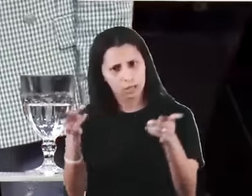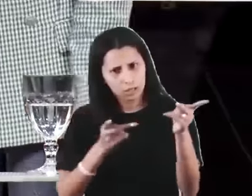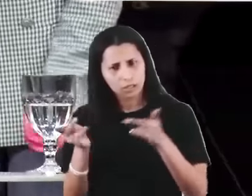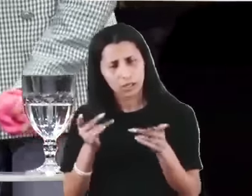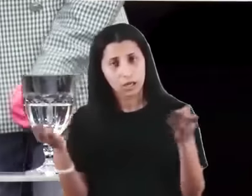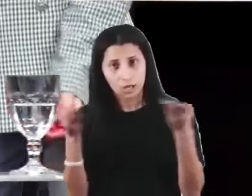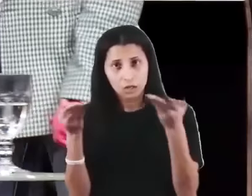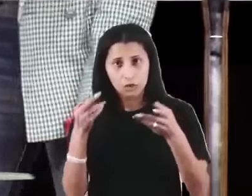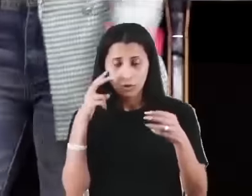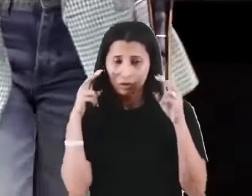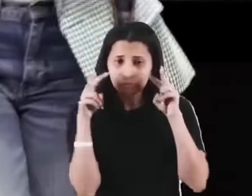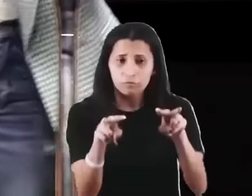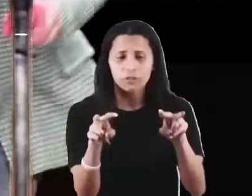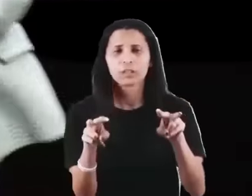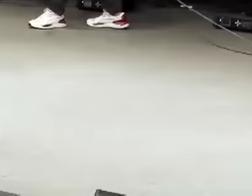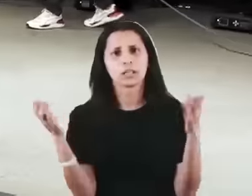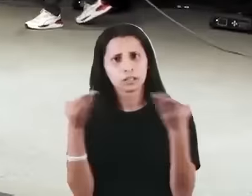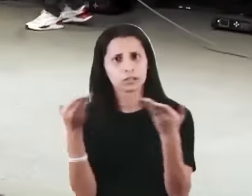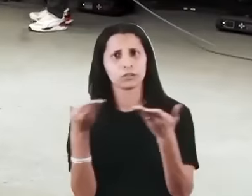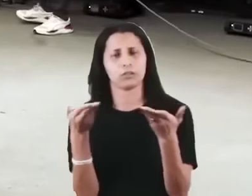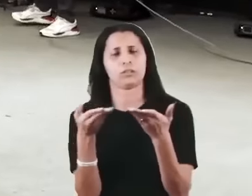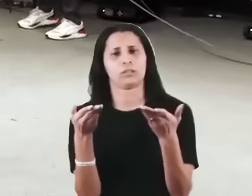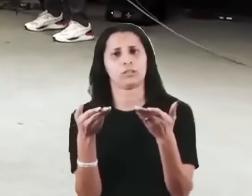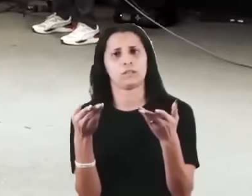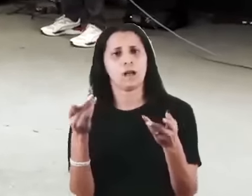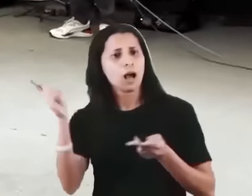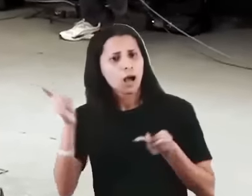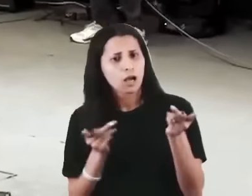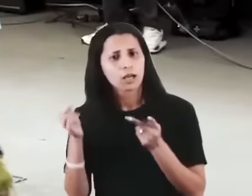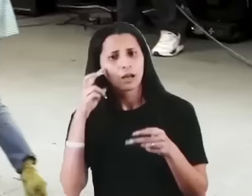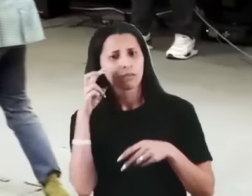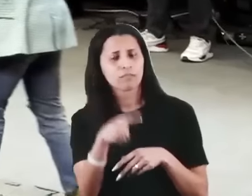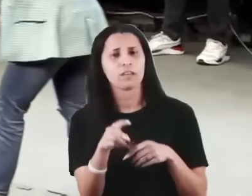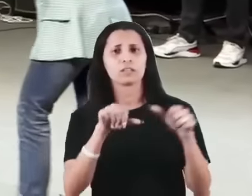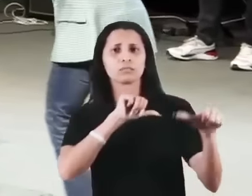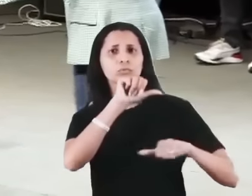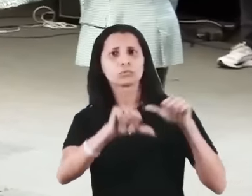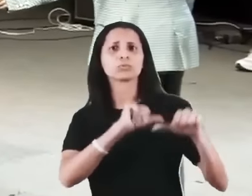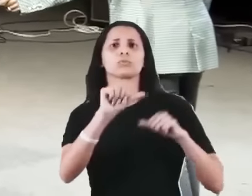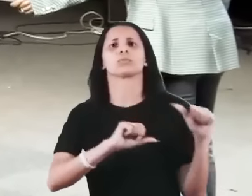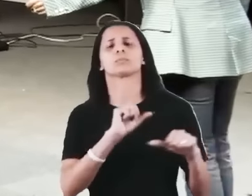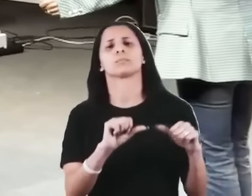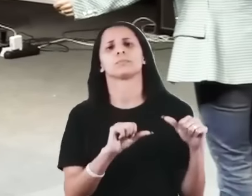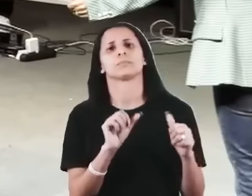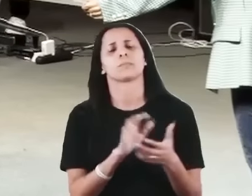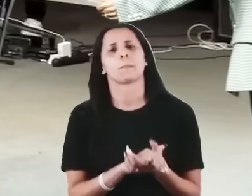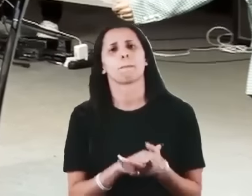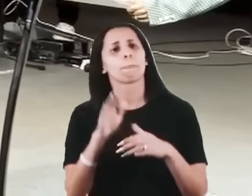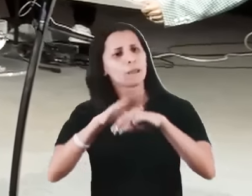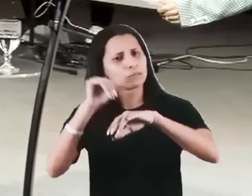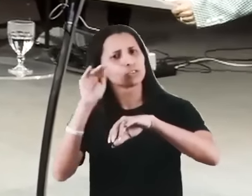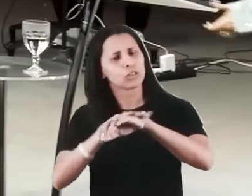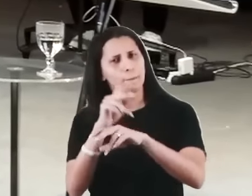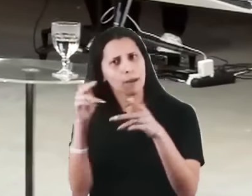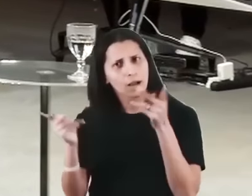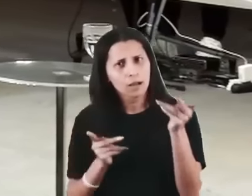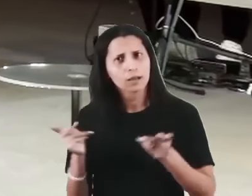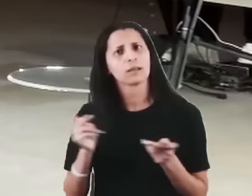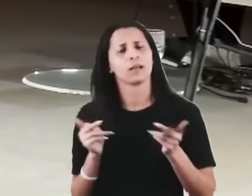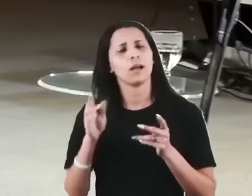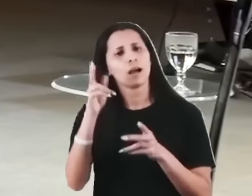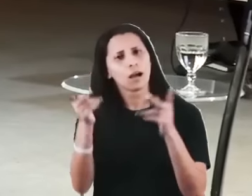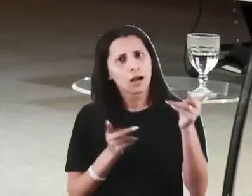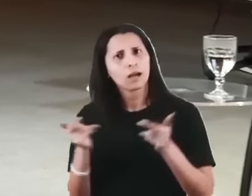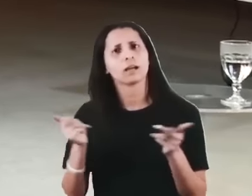enxergar agora vamos chamar ela para ela ver quem lá se tornou vamos chamar Agar